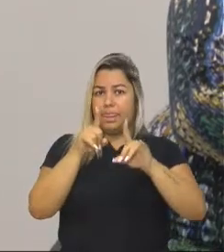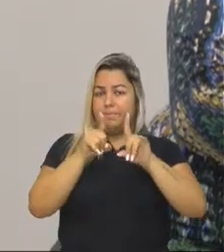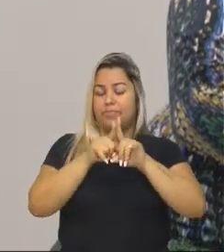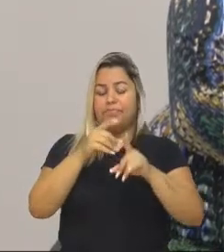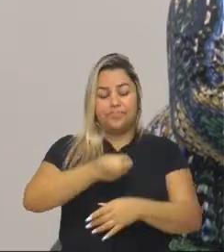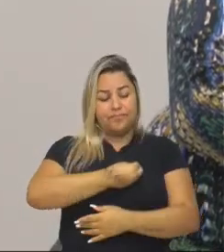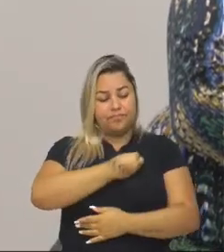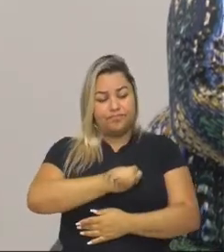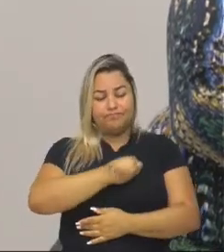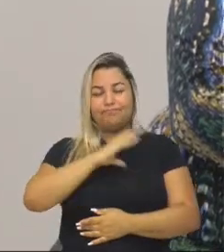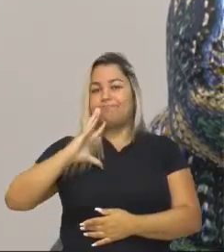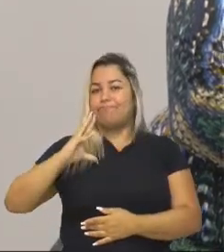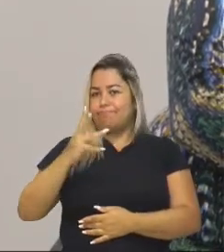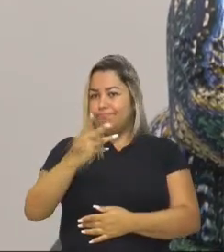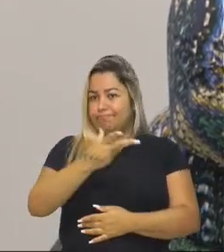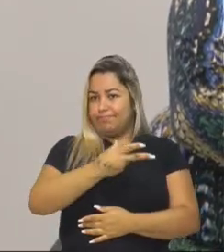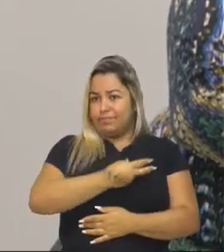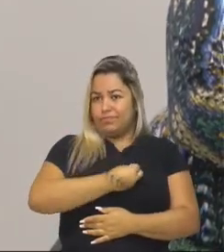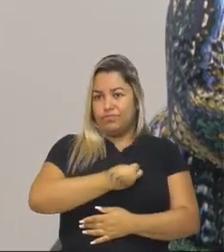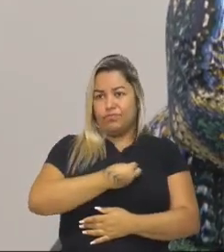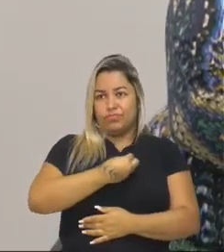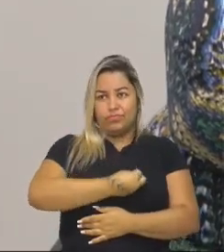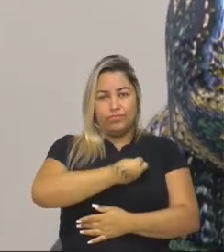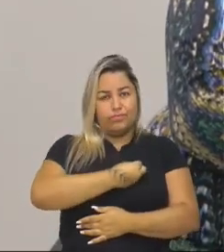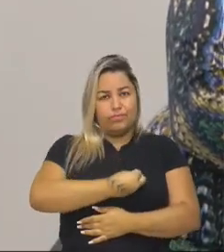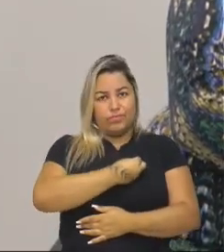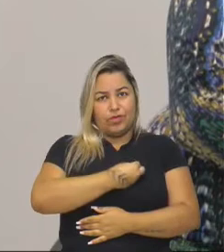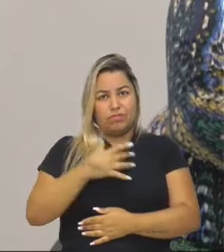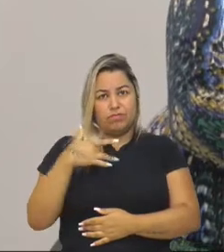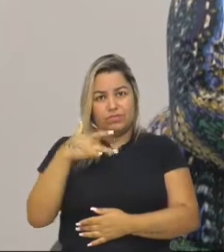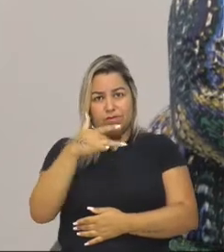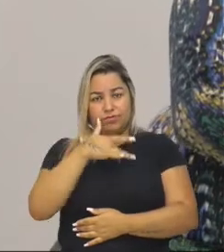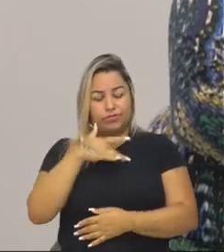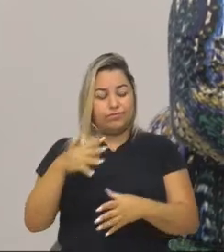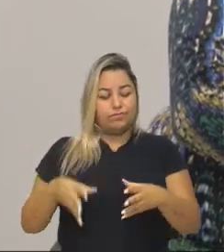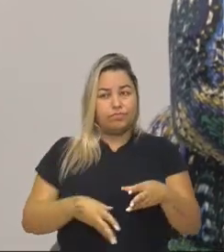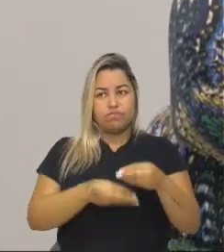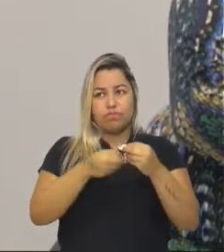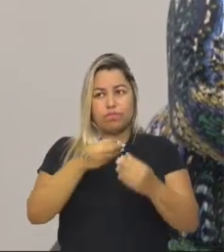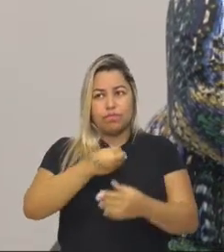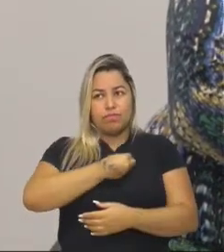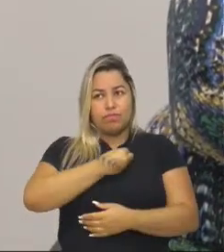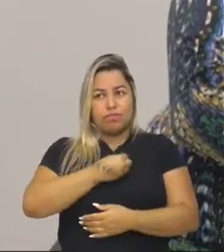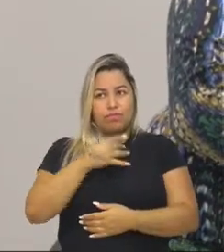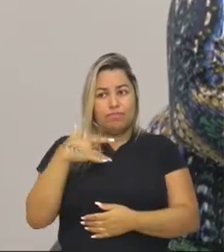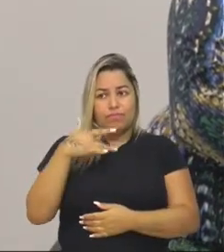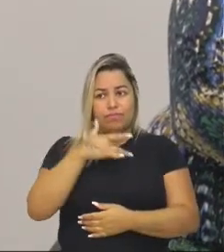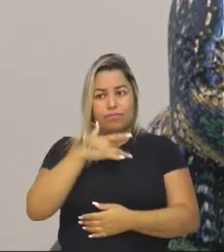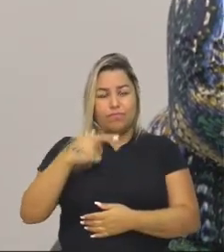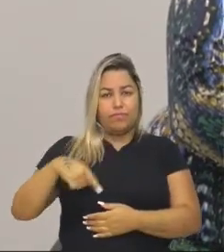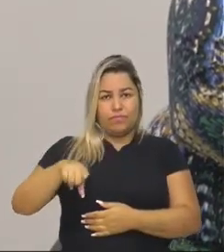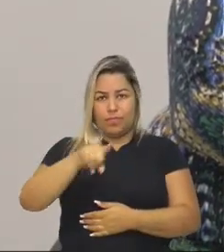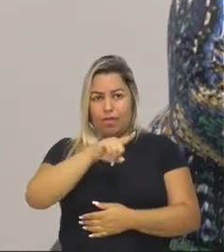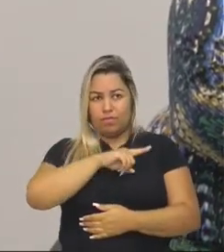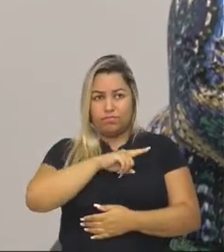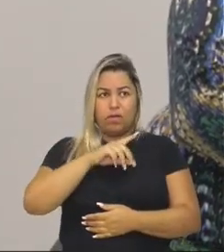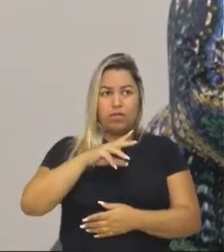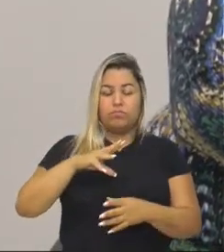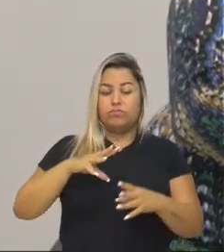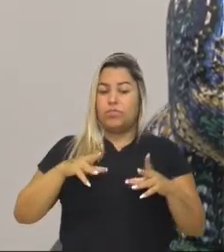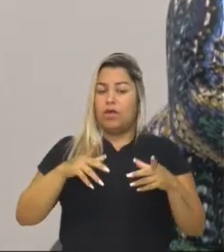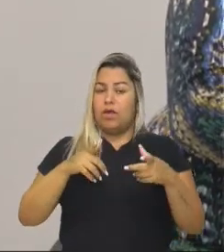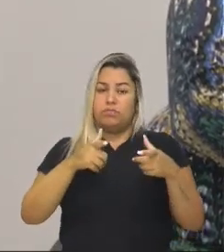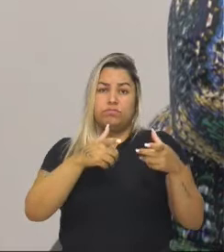vivência trans é uma aposta de esbanjamento de vida, esbanjamento de saúde e produção de vida e saúde em nós, em quem está ao nosso redor. É um processo